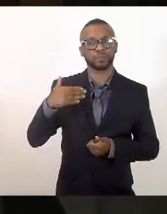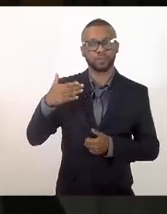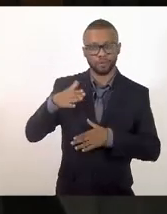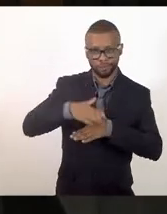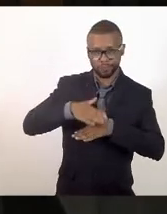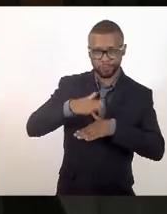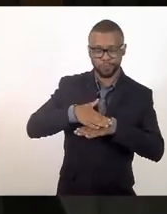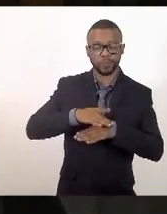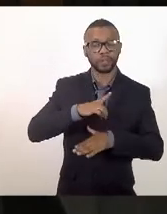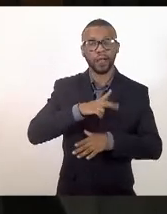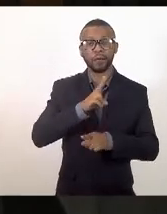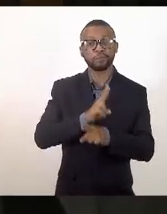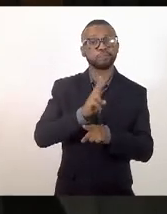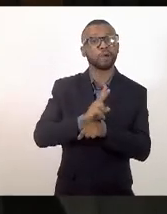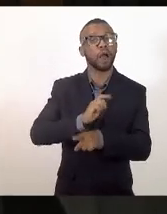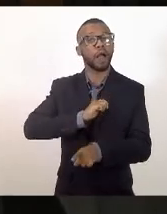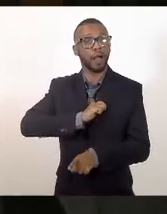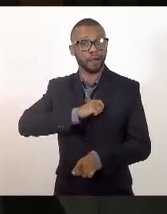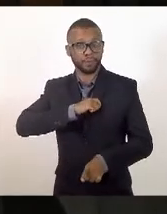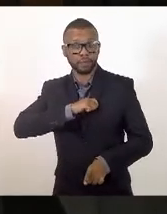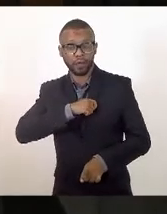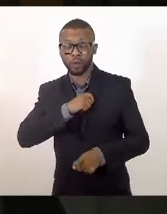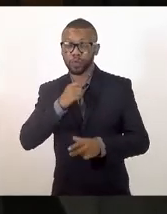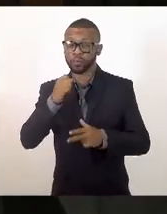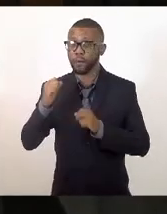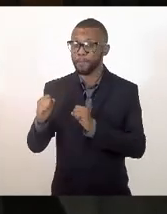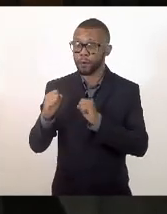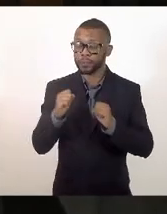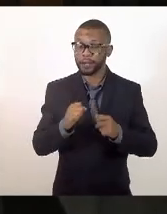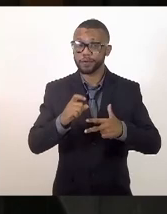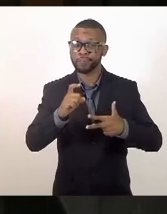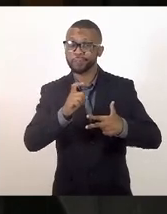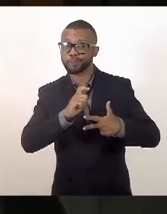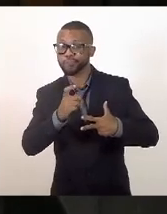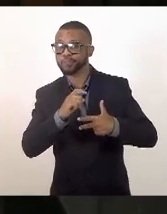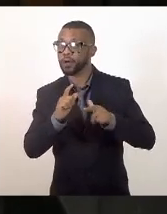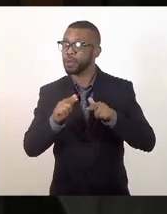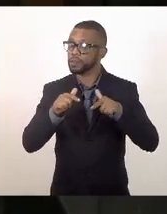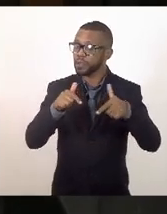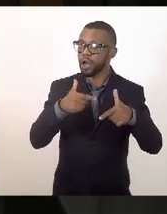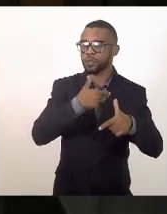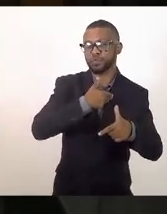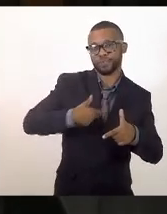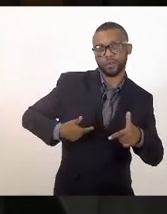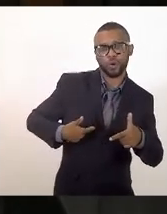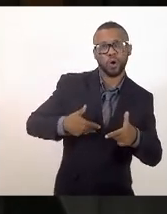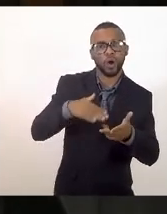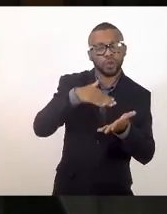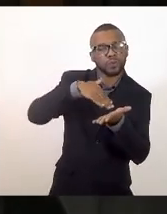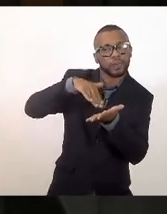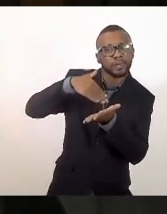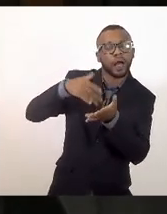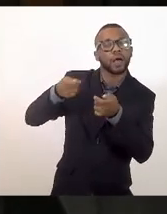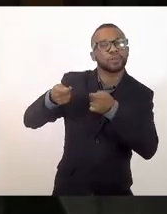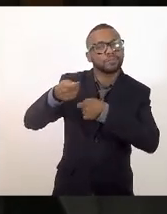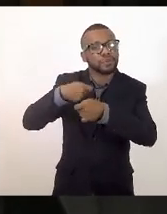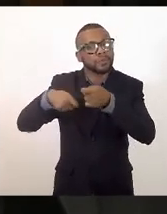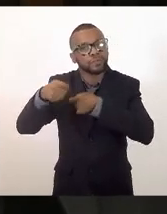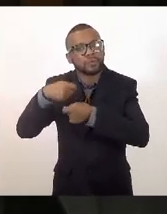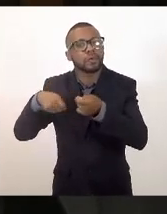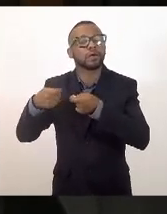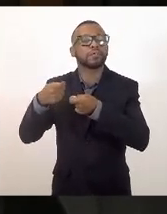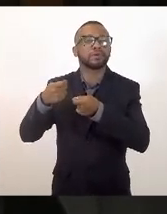a fiscalização do Poder Executivo estadual, os atos do governador, dos seus secretários, da sua administração direta e